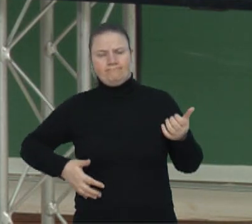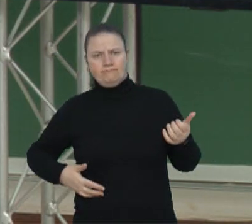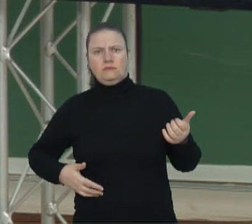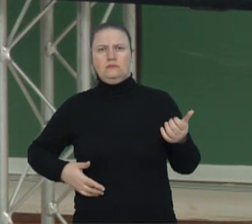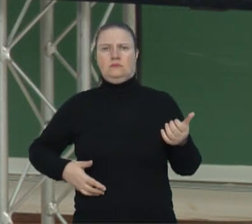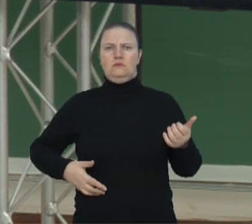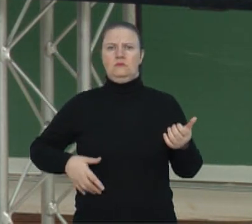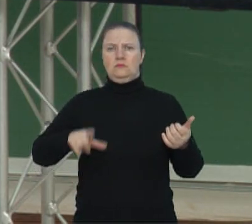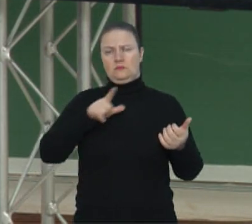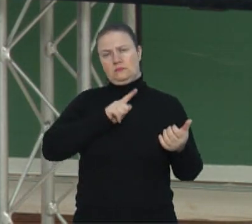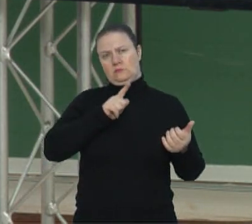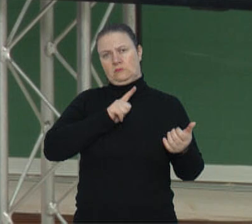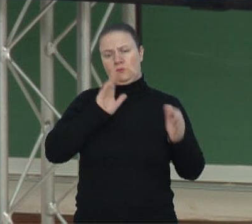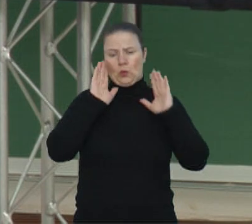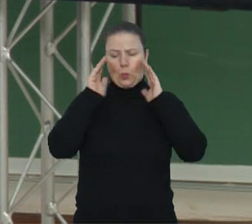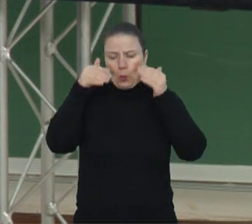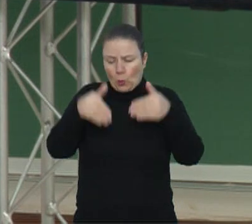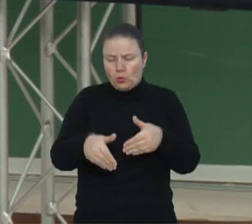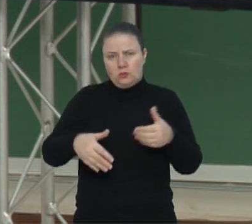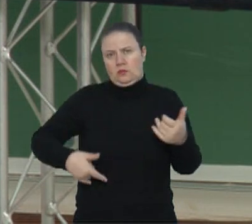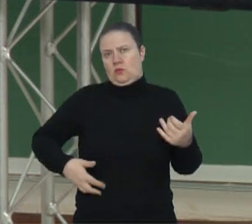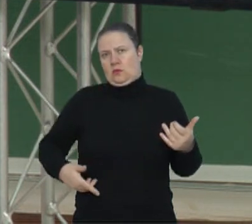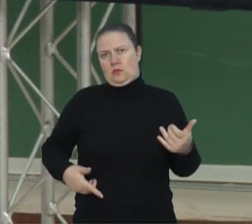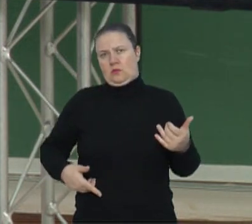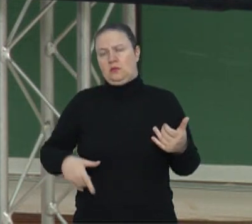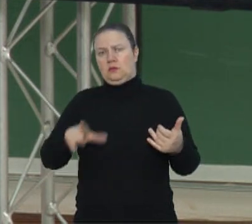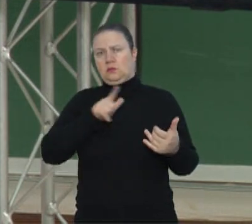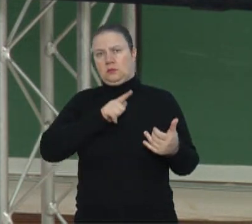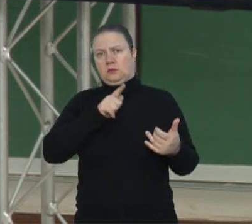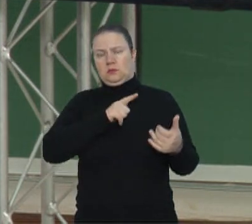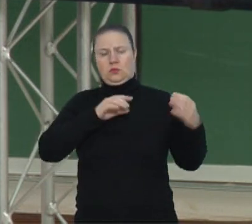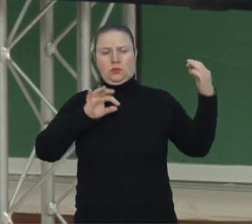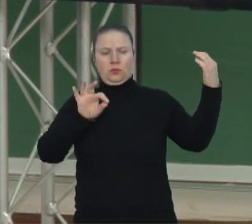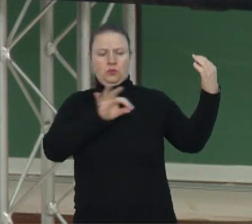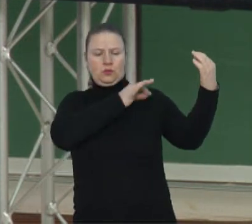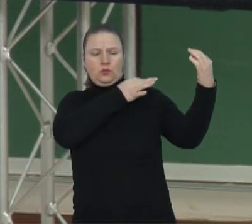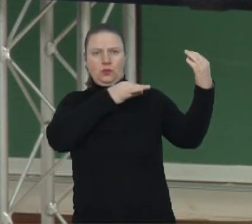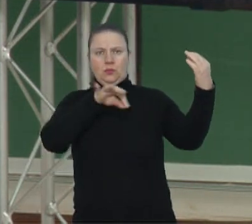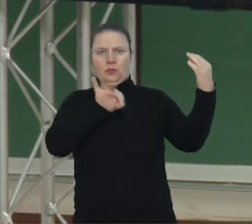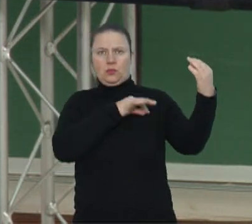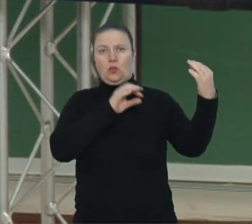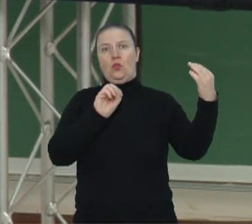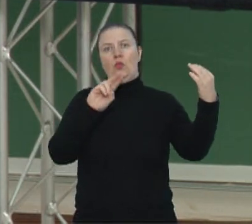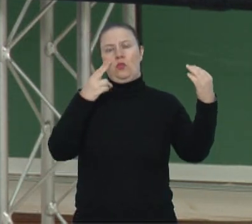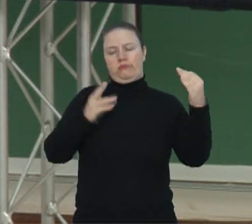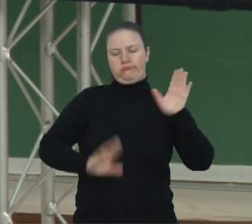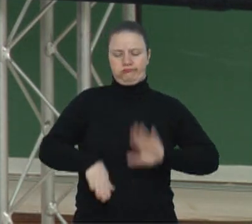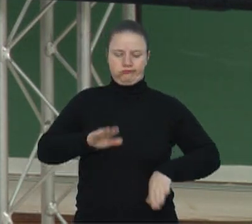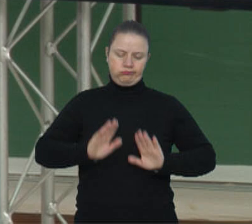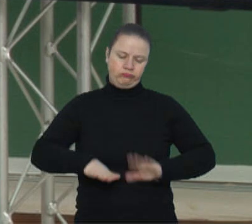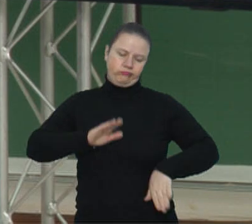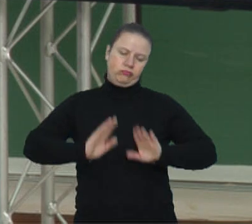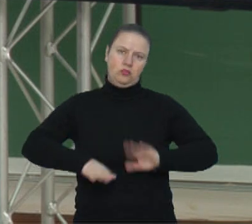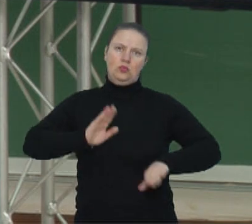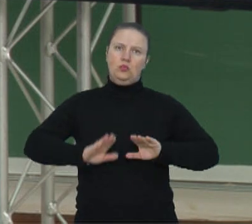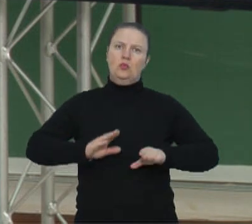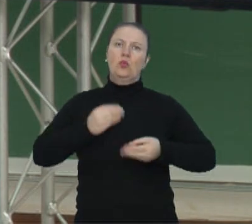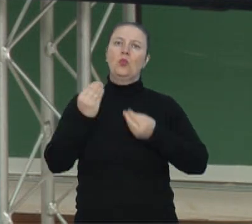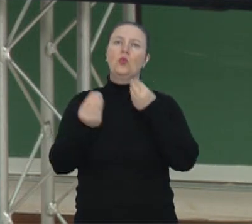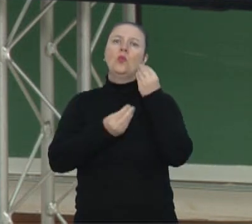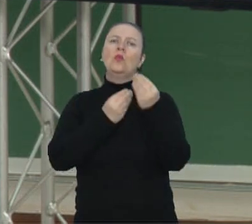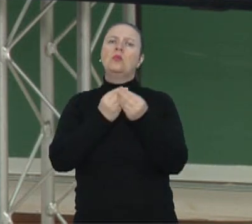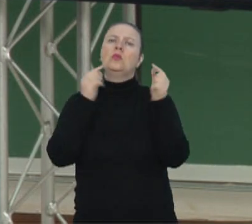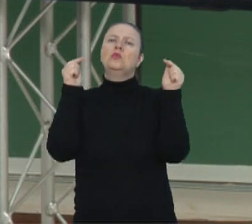existe lá o timbre específico do violão, existe o timbre específico do violino ou do tambor. Como é que eu posso combinar